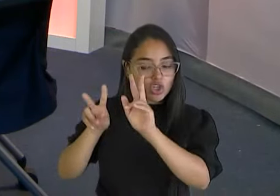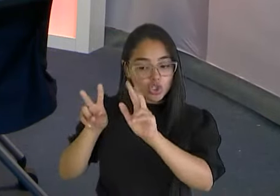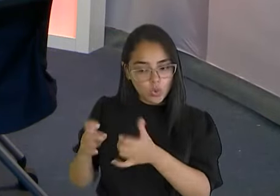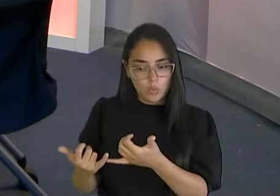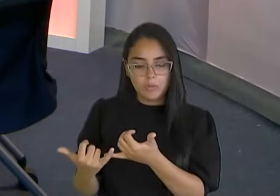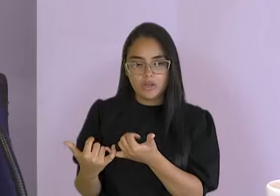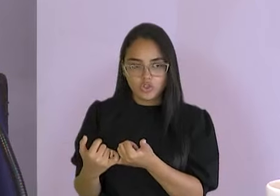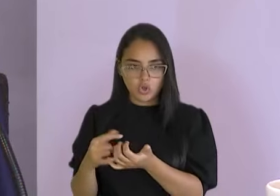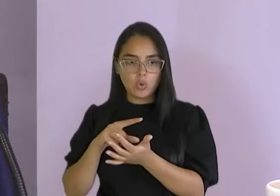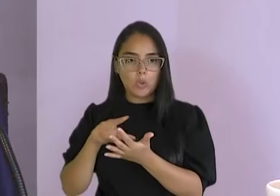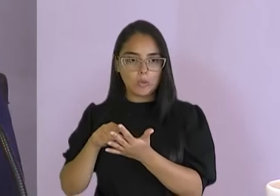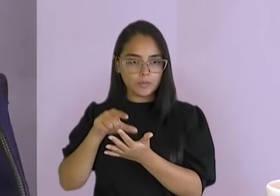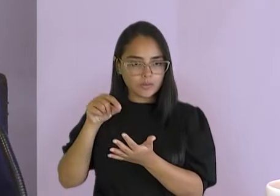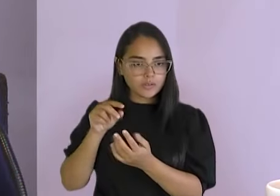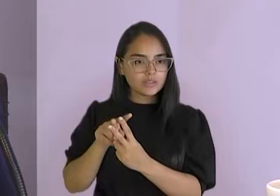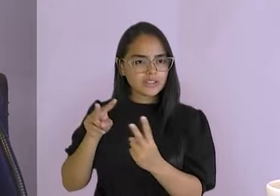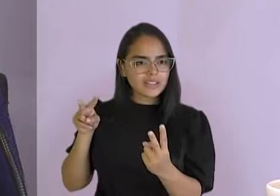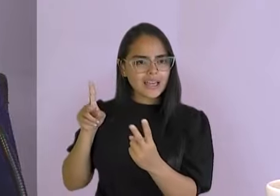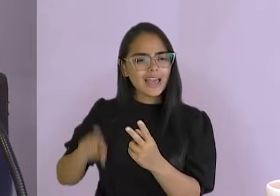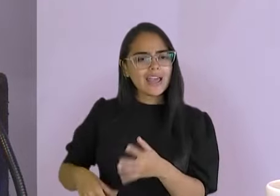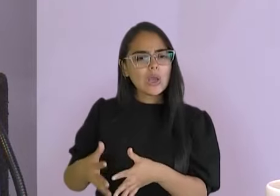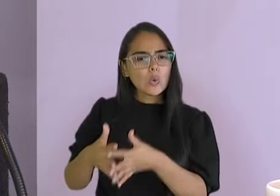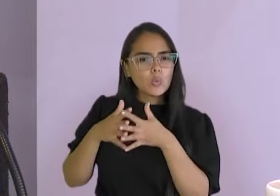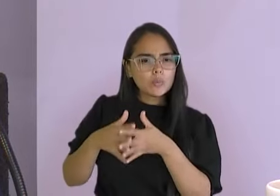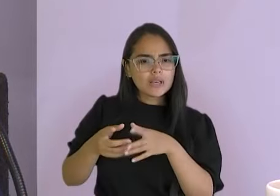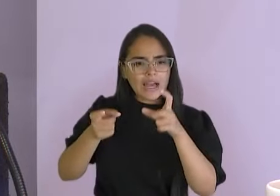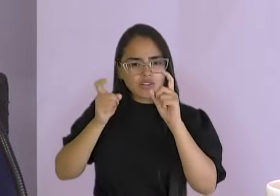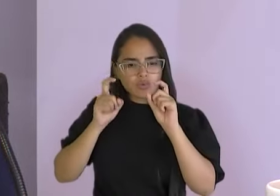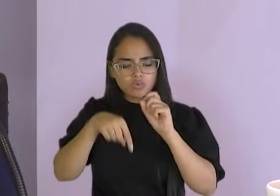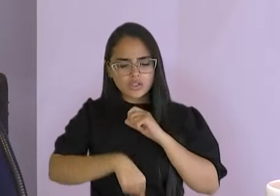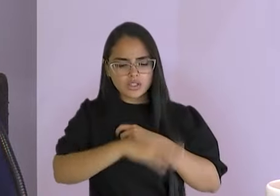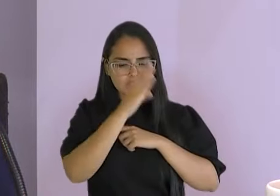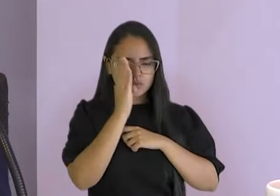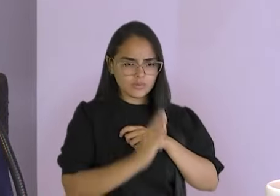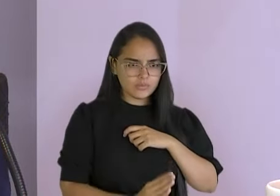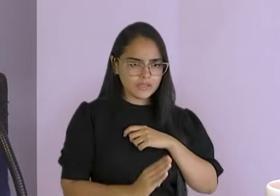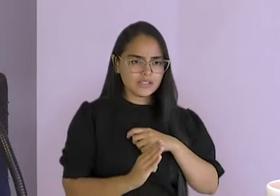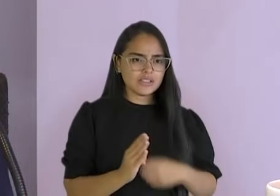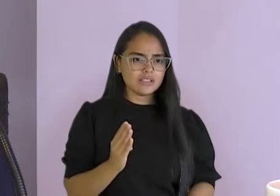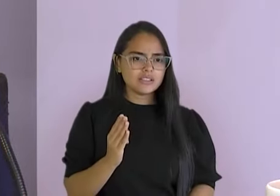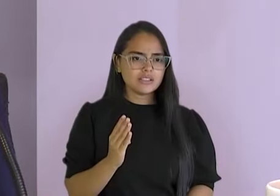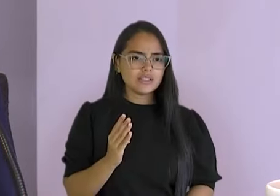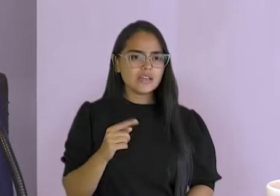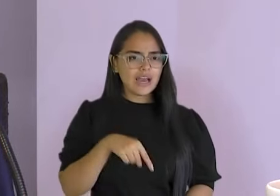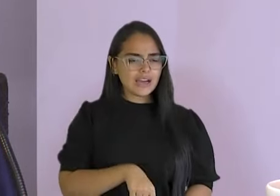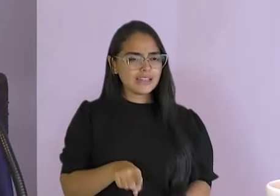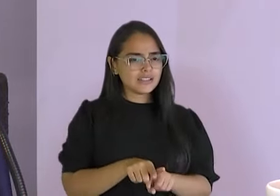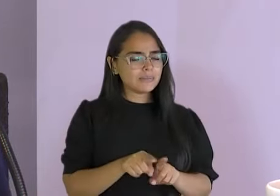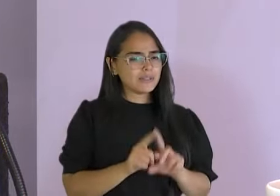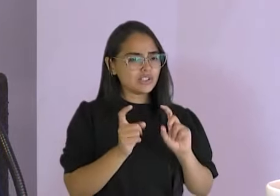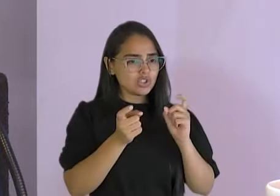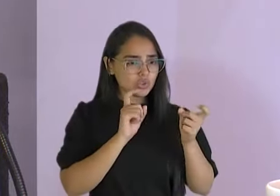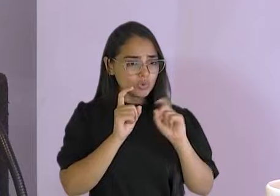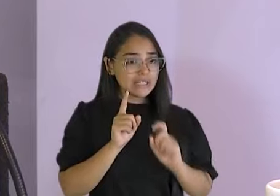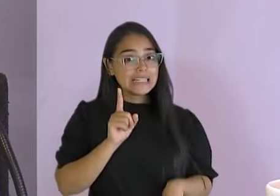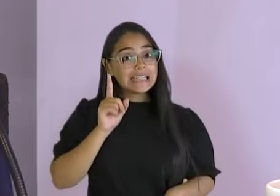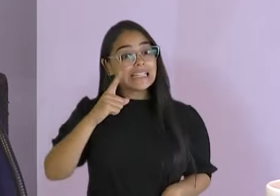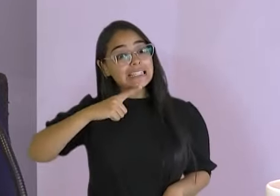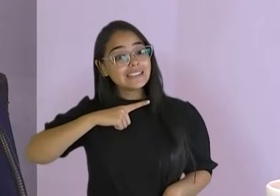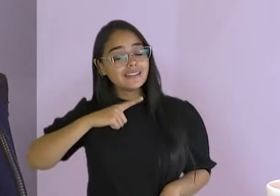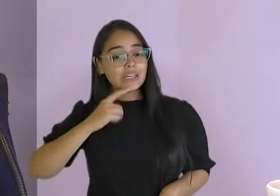né? Fica complicado discutir isso aqui no Brasil? Trazer essa discussão para cá também? Porque se eles